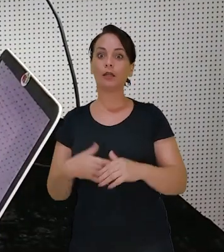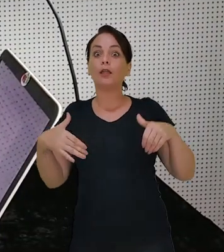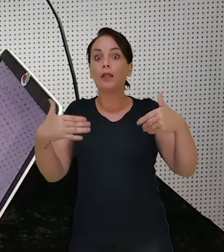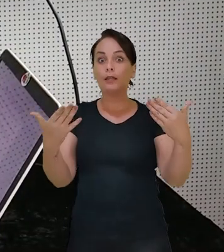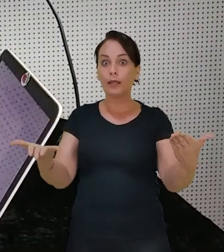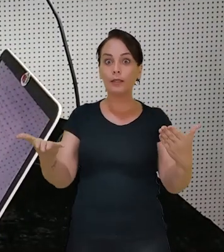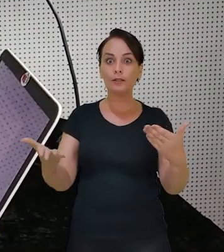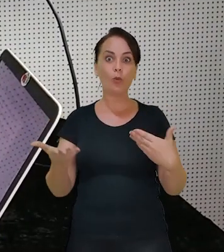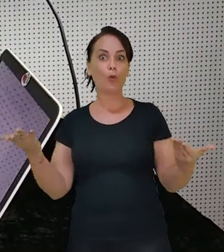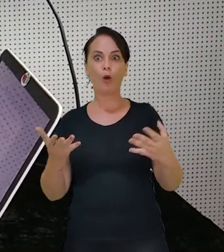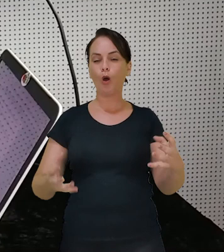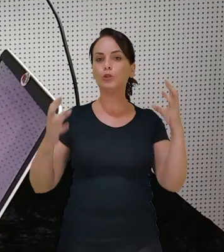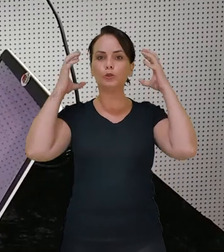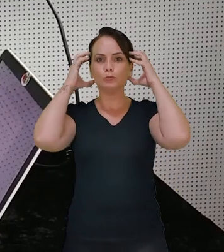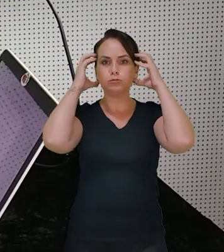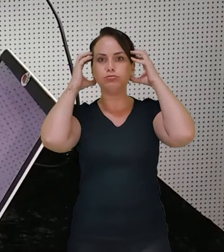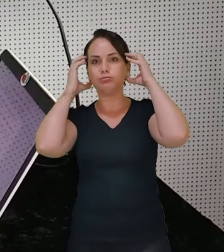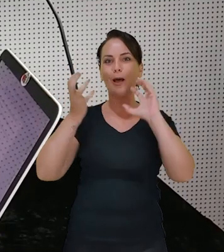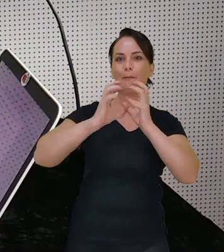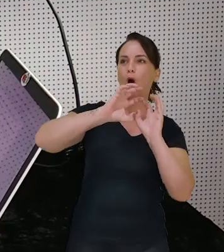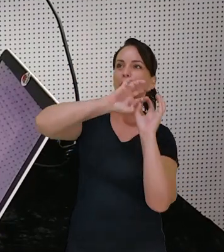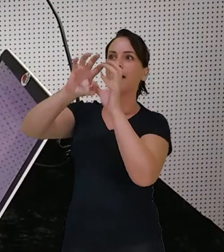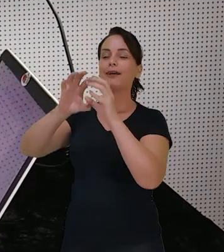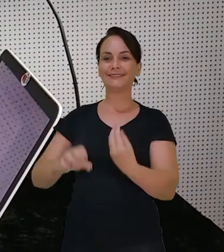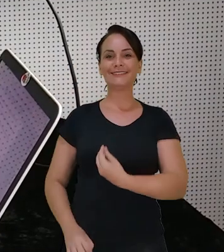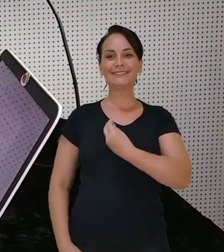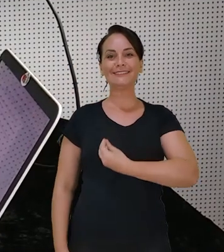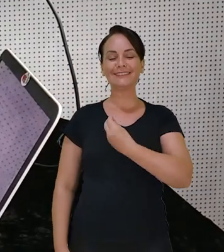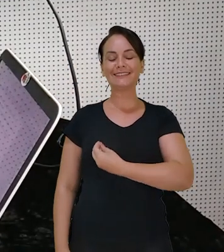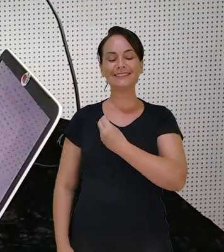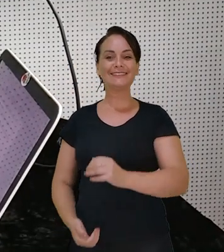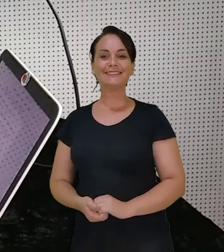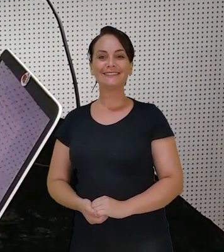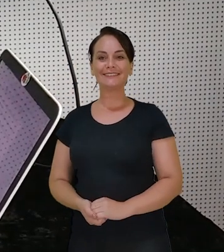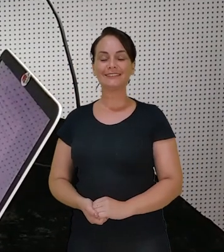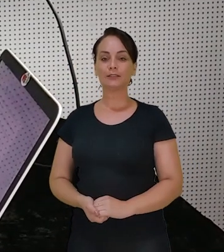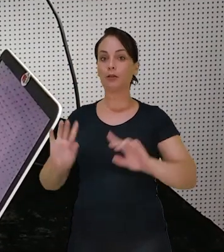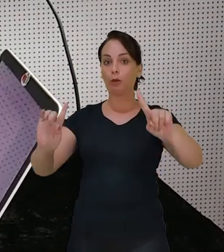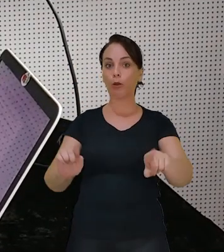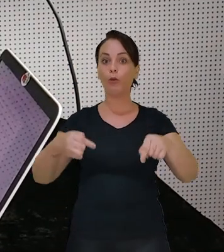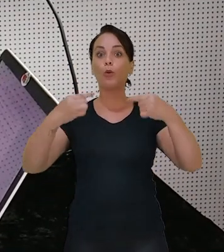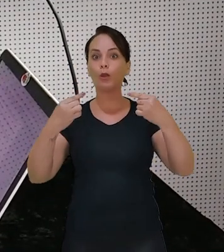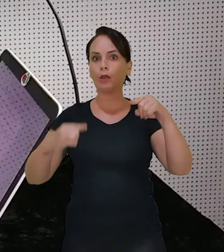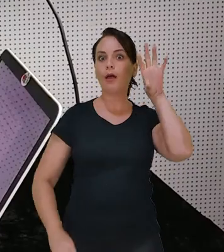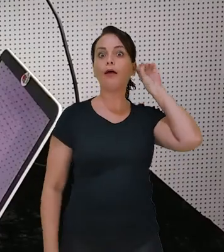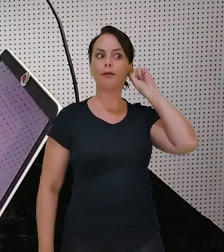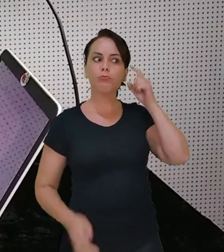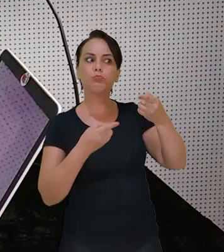Então, nossa rádio Bola na Rede está no ar! Isso, um desafio aos